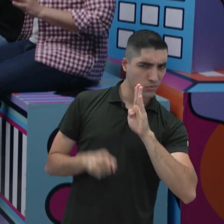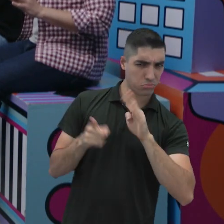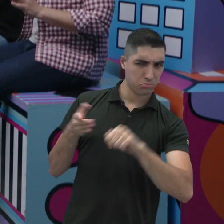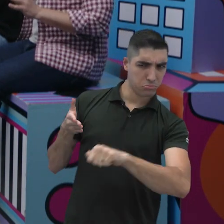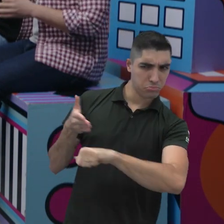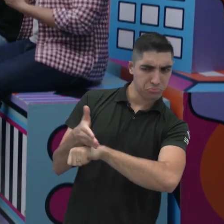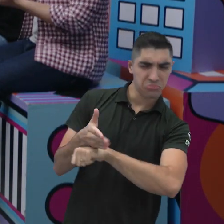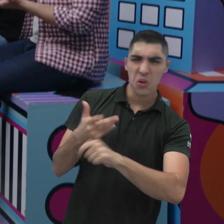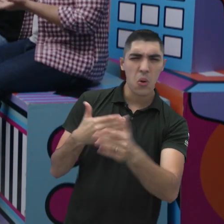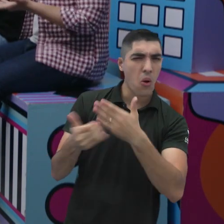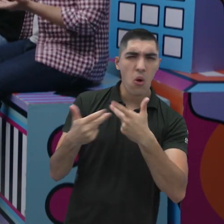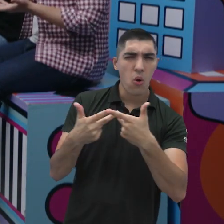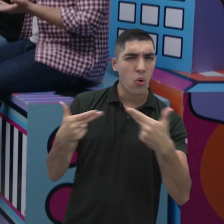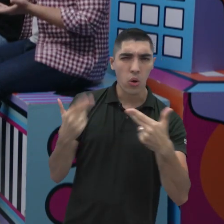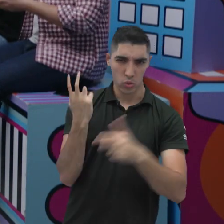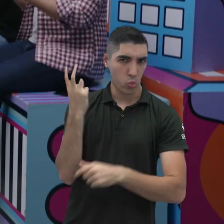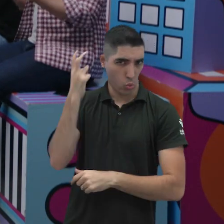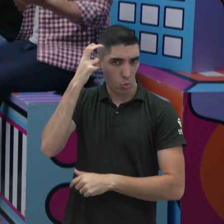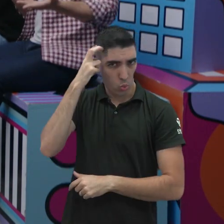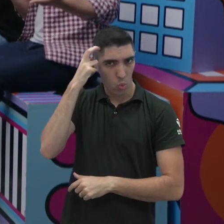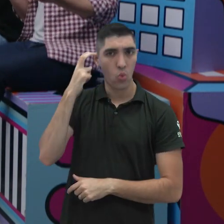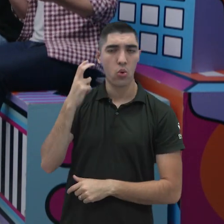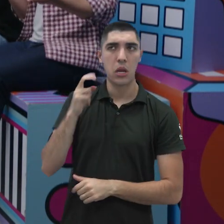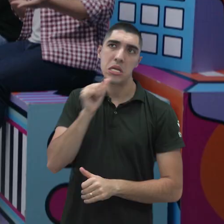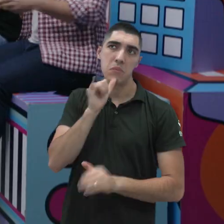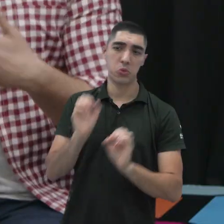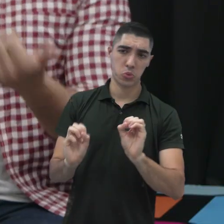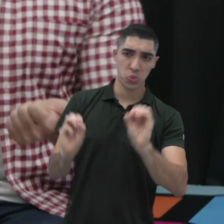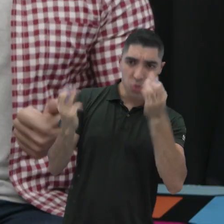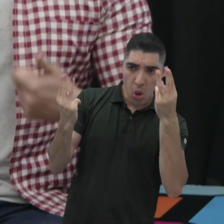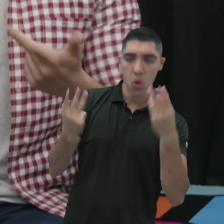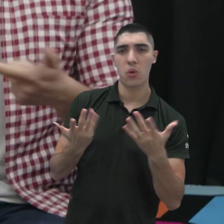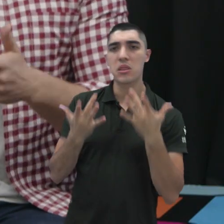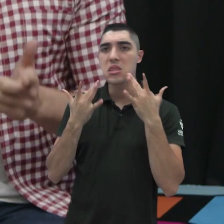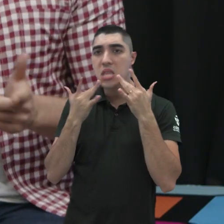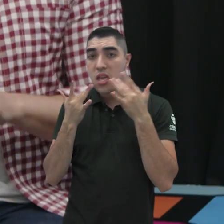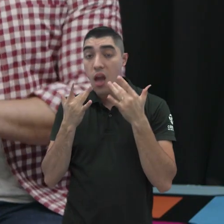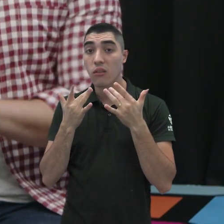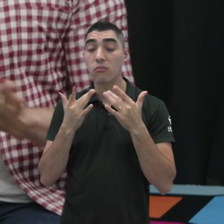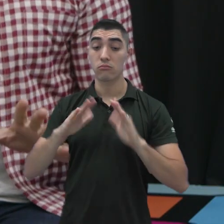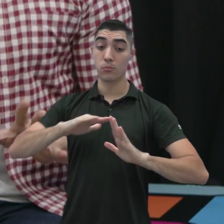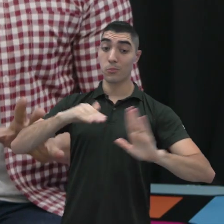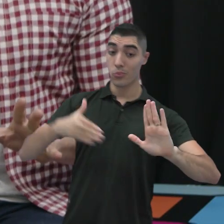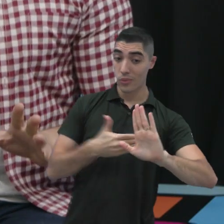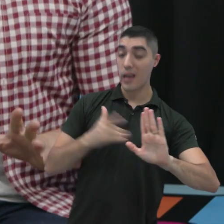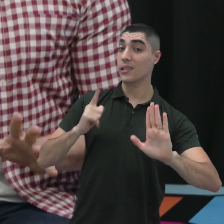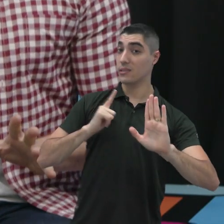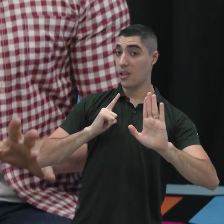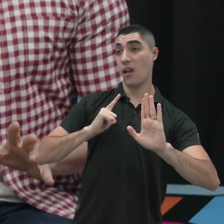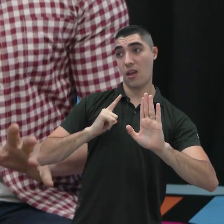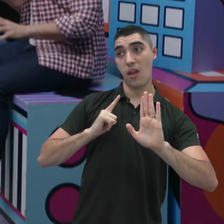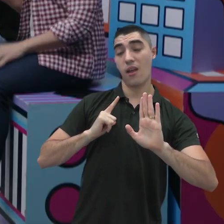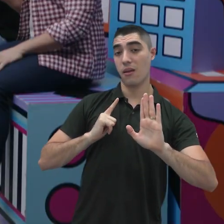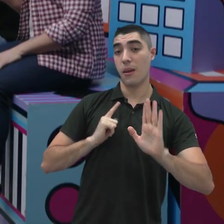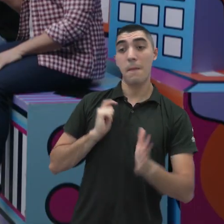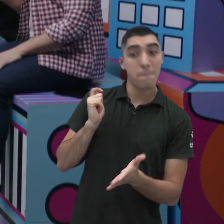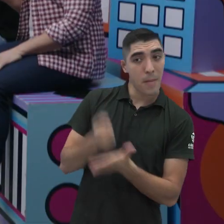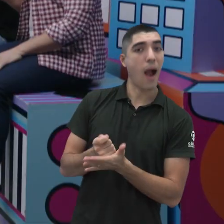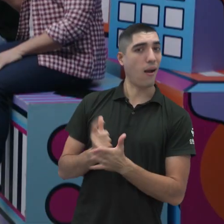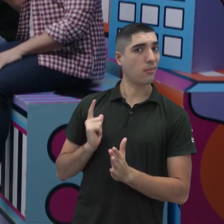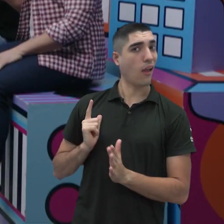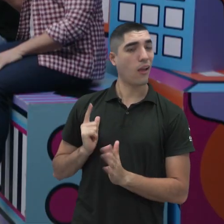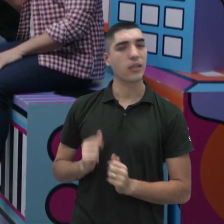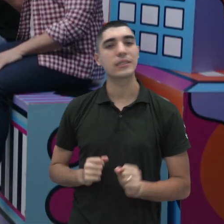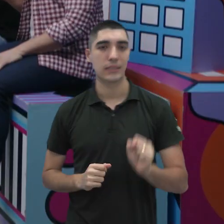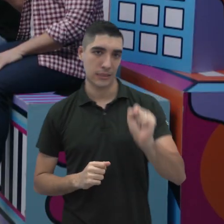apresentação por mais que seja cultural, a maioria, né? É show, teatro, enfim, alguém tá pagando a conta, certo? Corretamente,